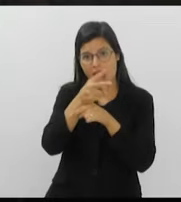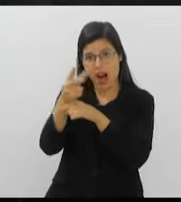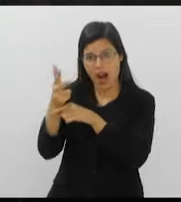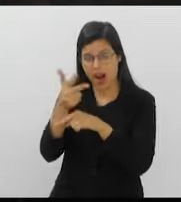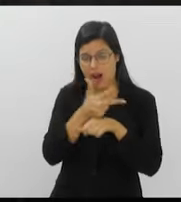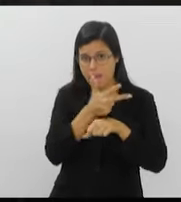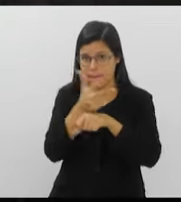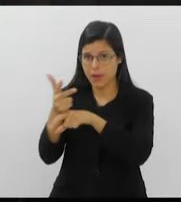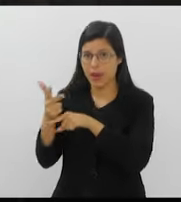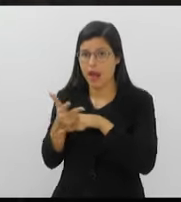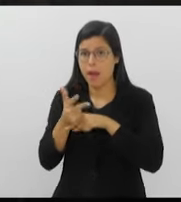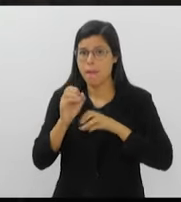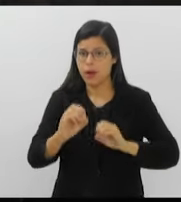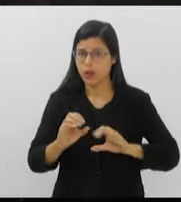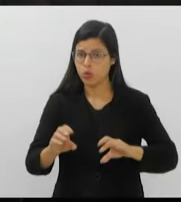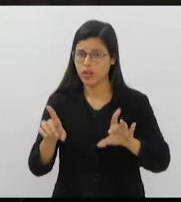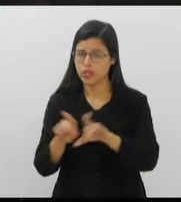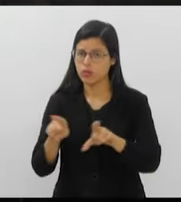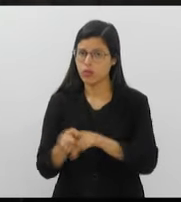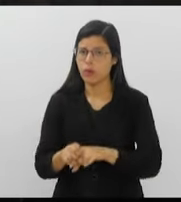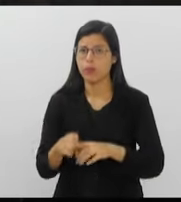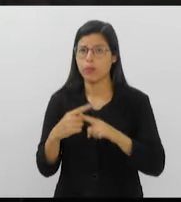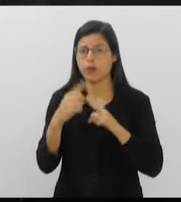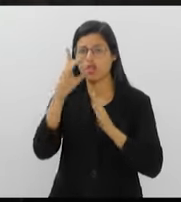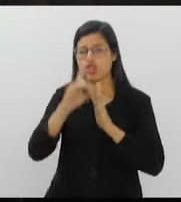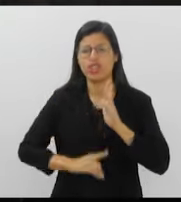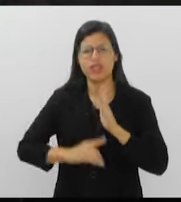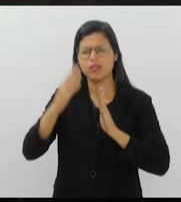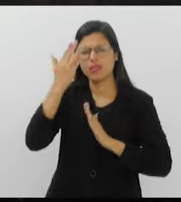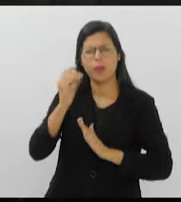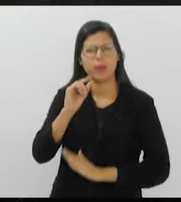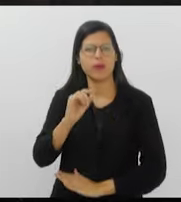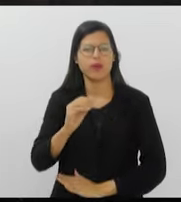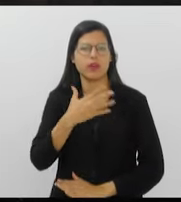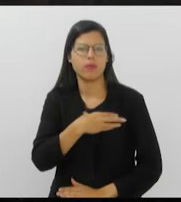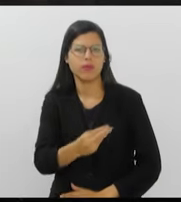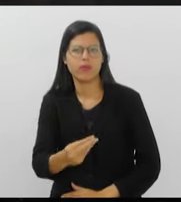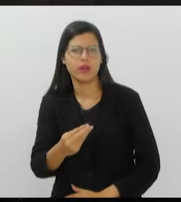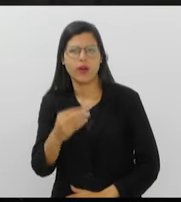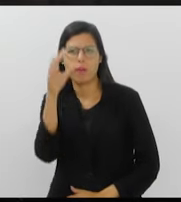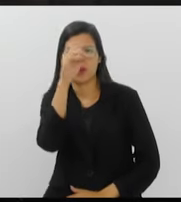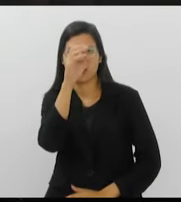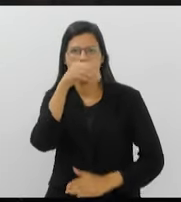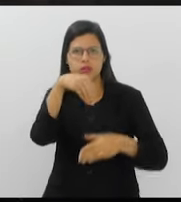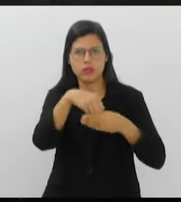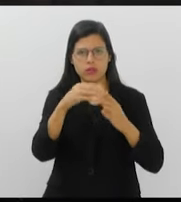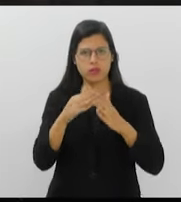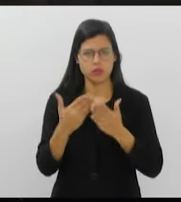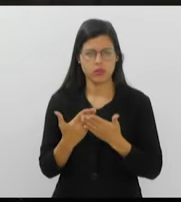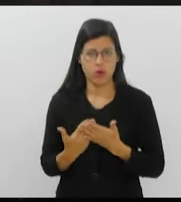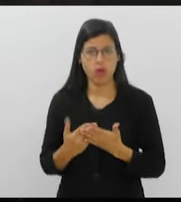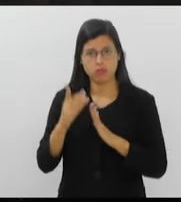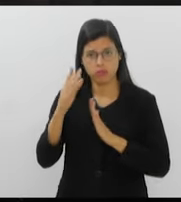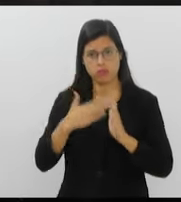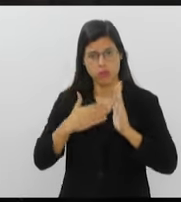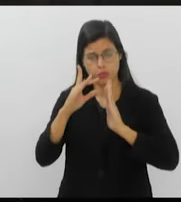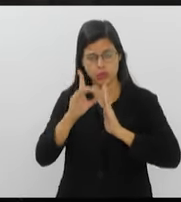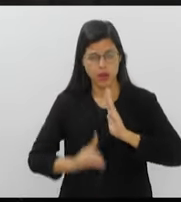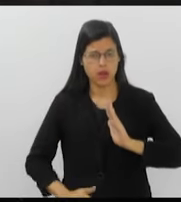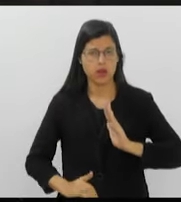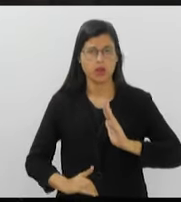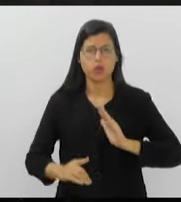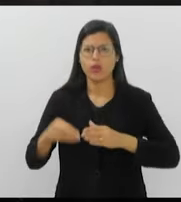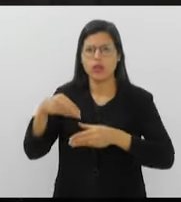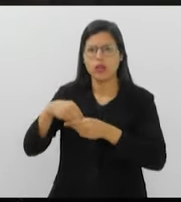saber o que meu filho está aprendendo na escola. Eu tenho o direito disso. Eu tenho o direito. Dentro da escola